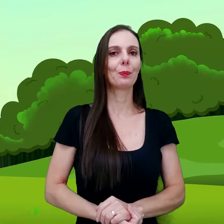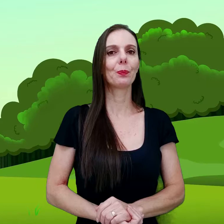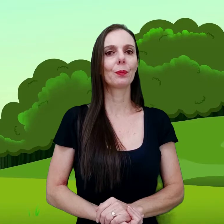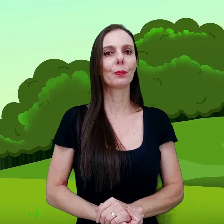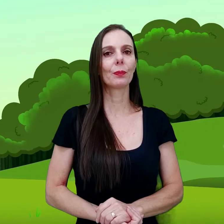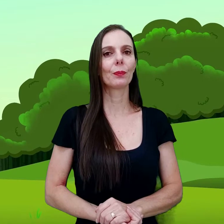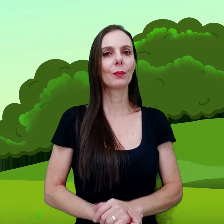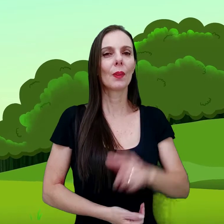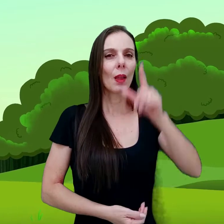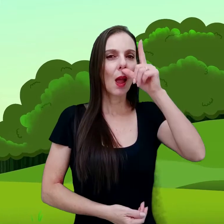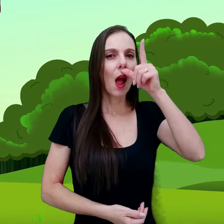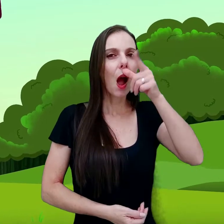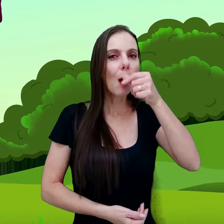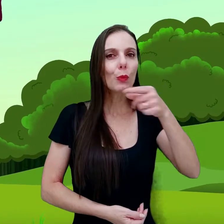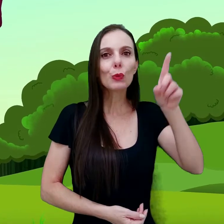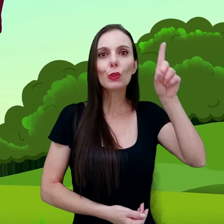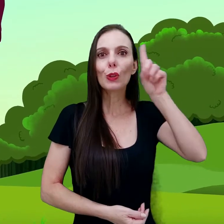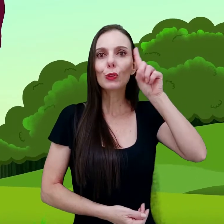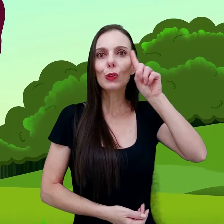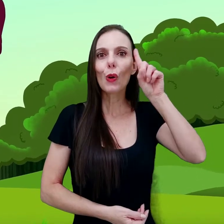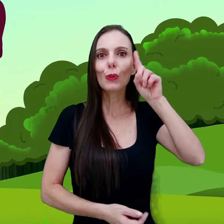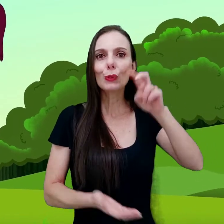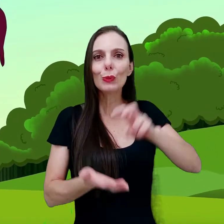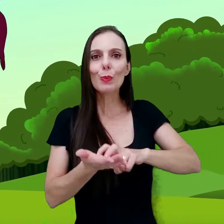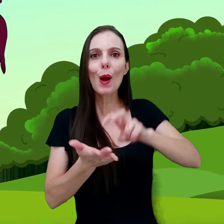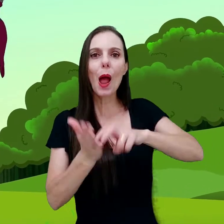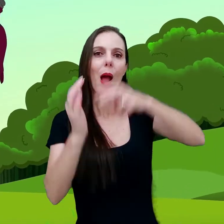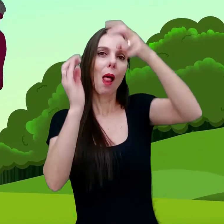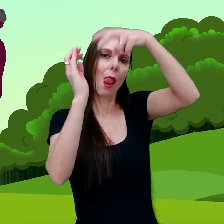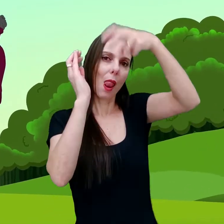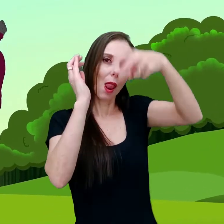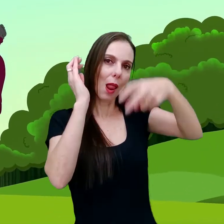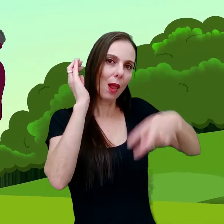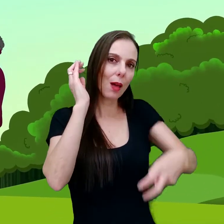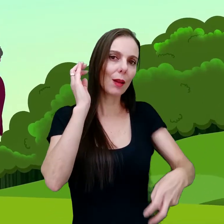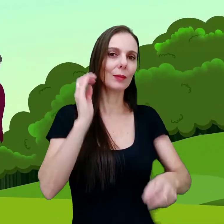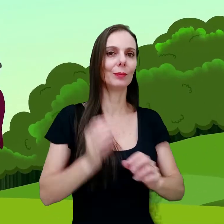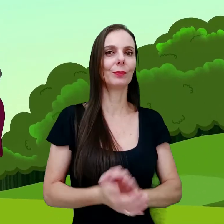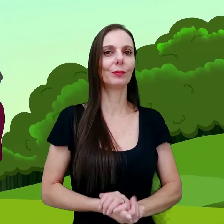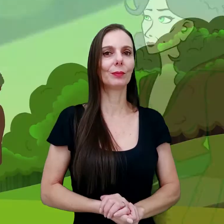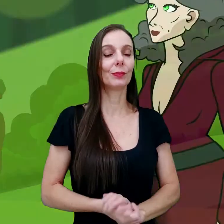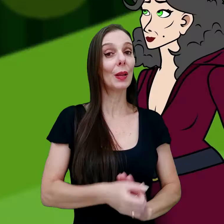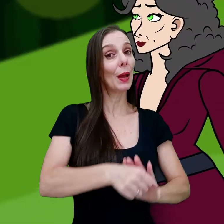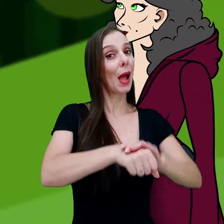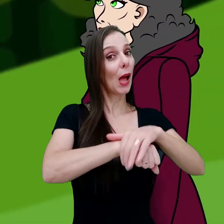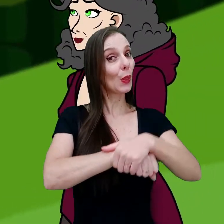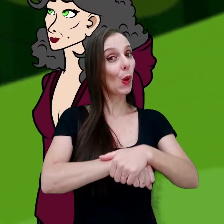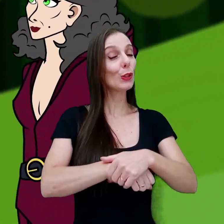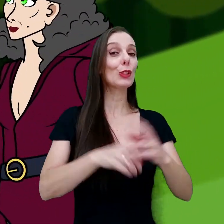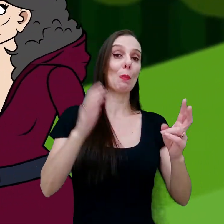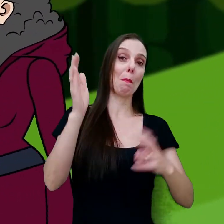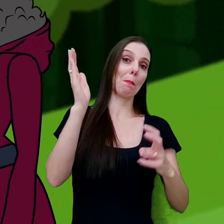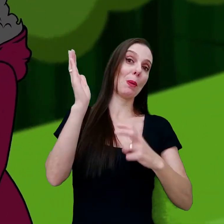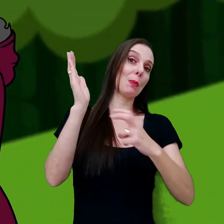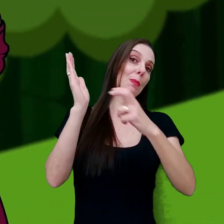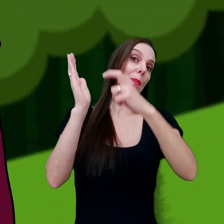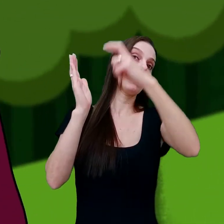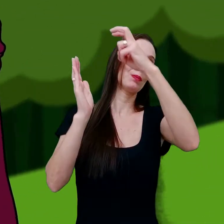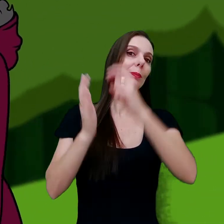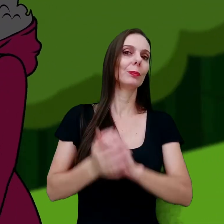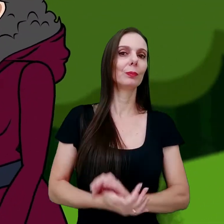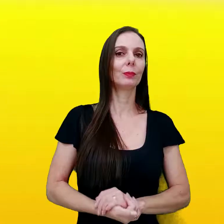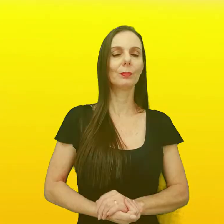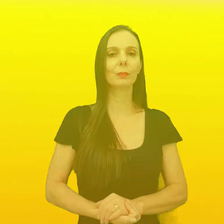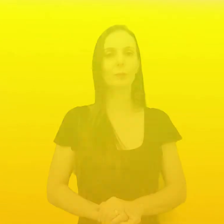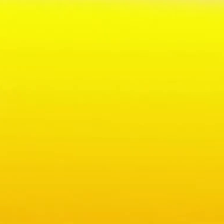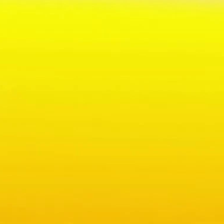Rapunzel. A bruxa descia do cabelo de Rapunzel todas as manhãs e à noite subia